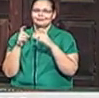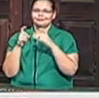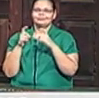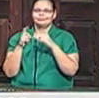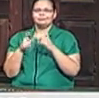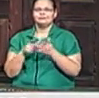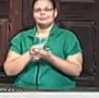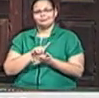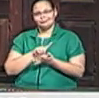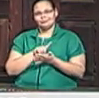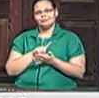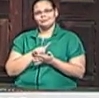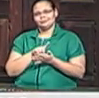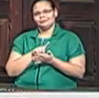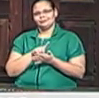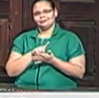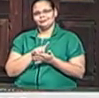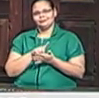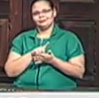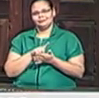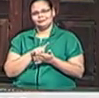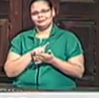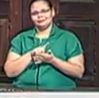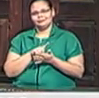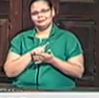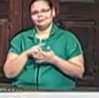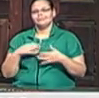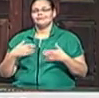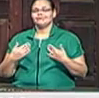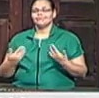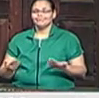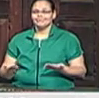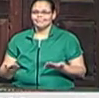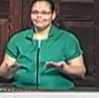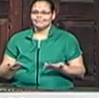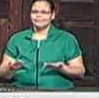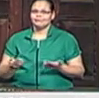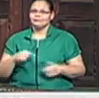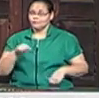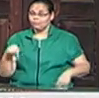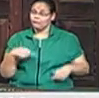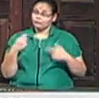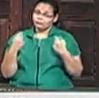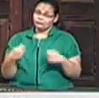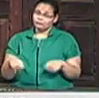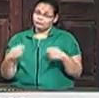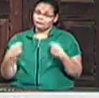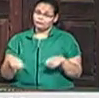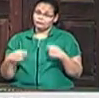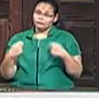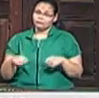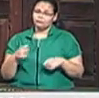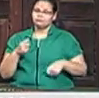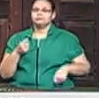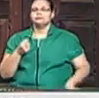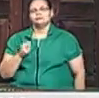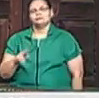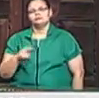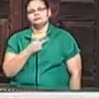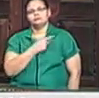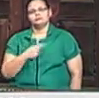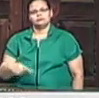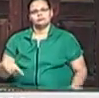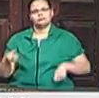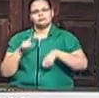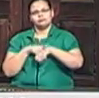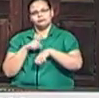preliminar. nós precisamos, senhor presidente,